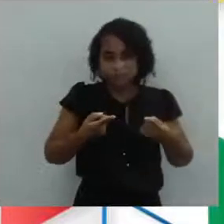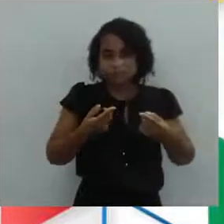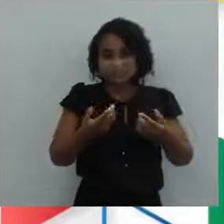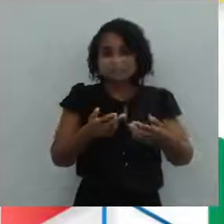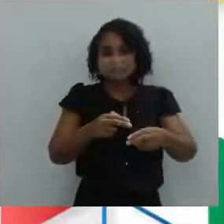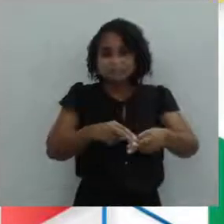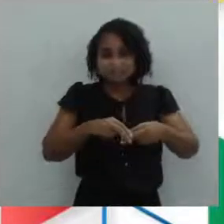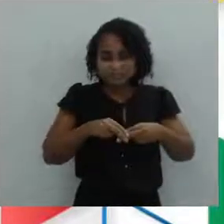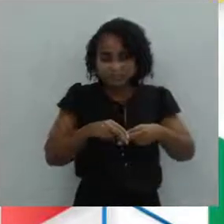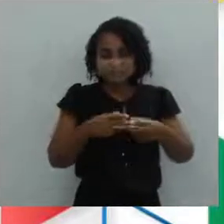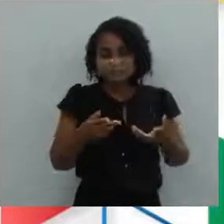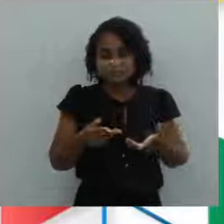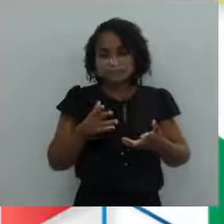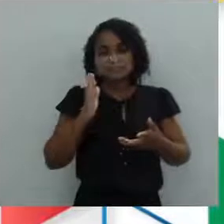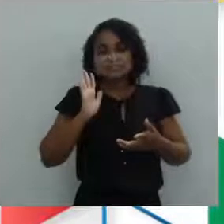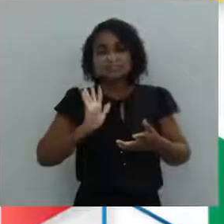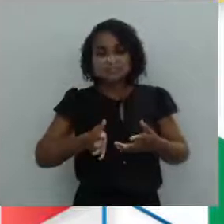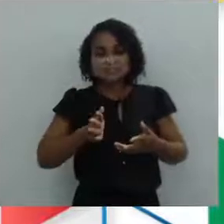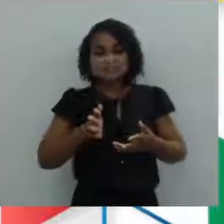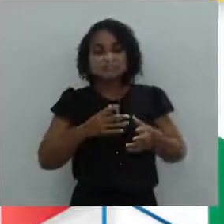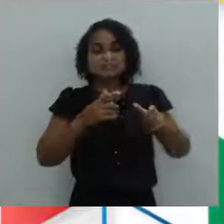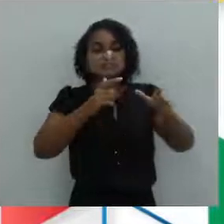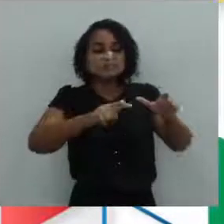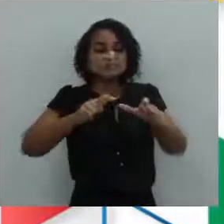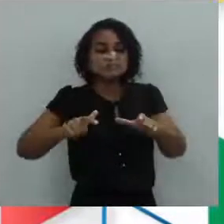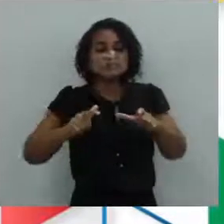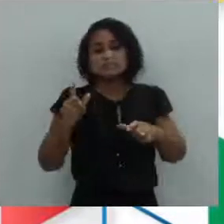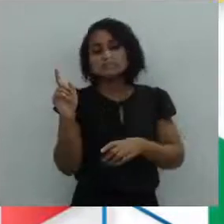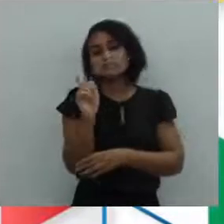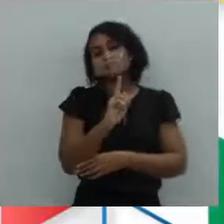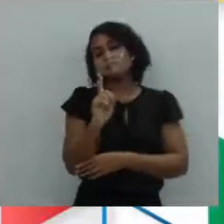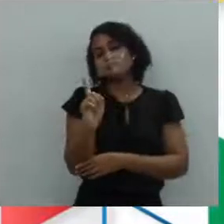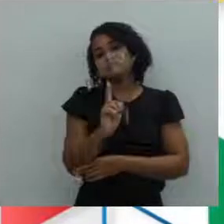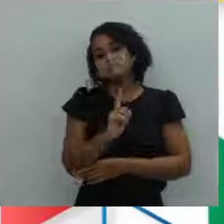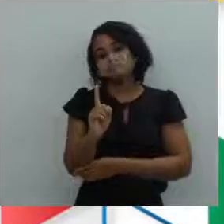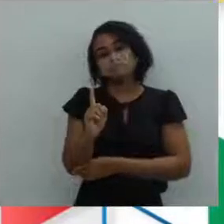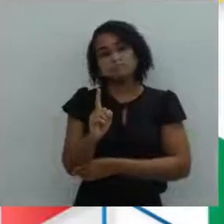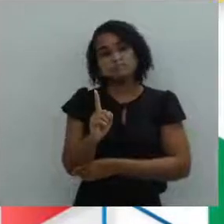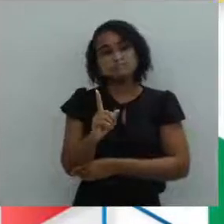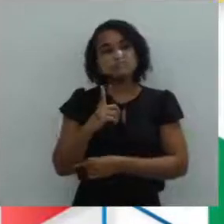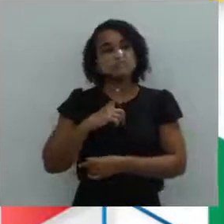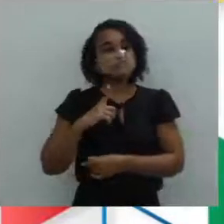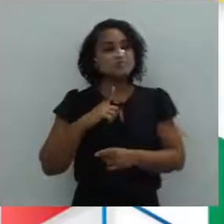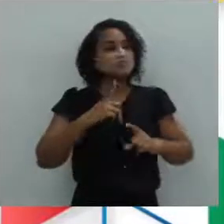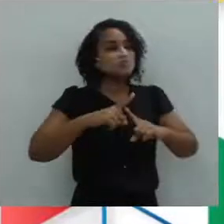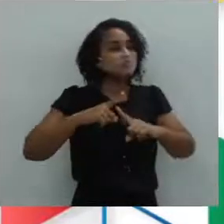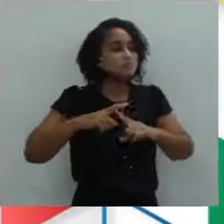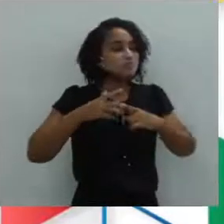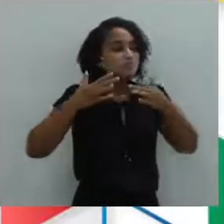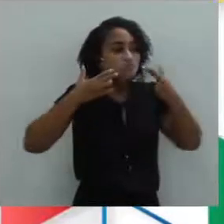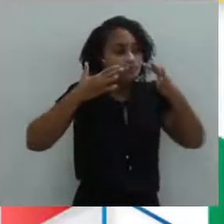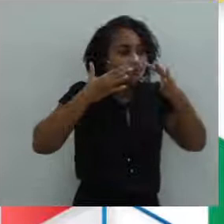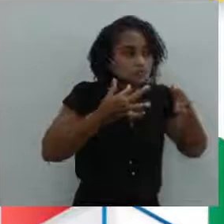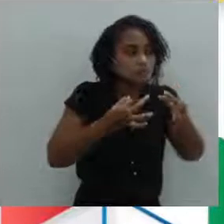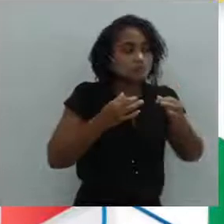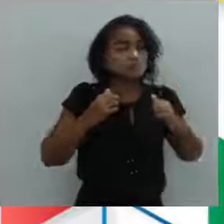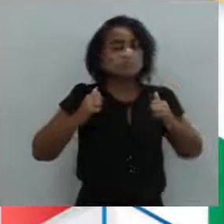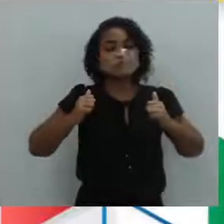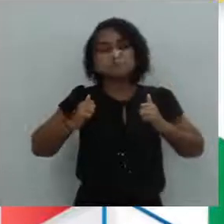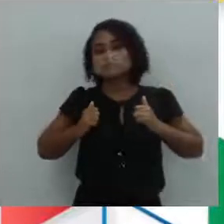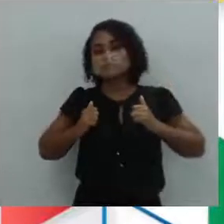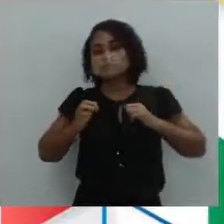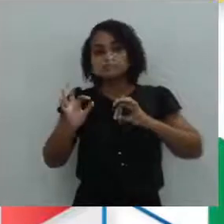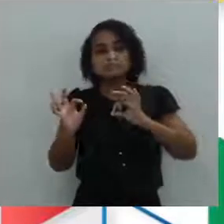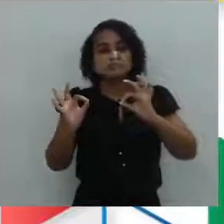solicitação. Visto que na localidade não há nenhum outro tipo de atração para o conforto e distração